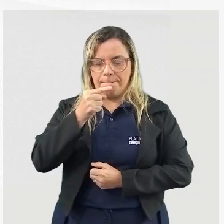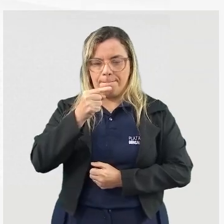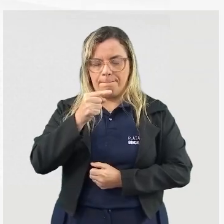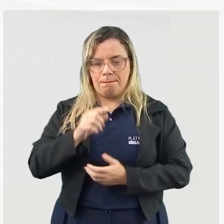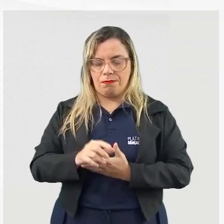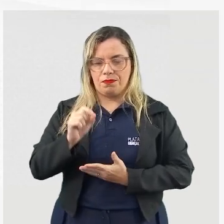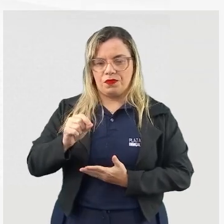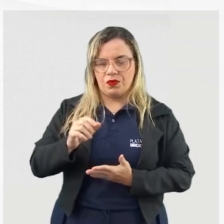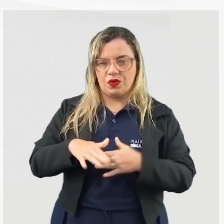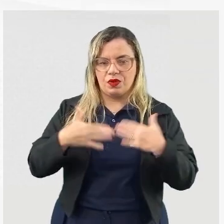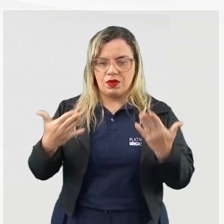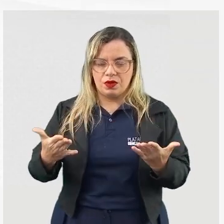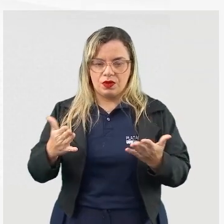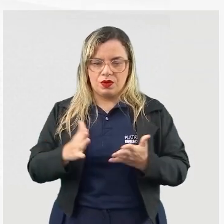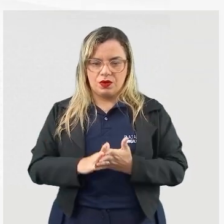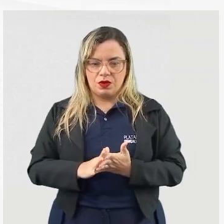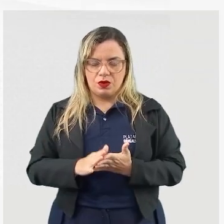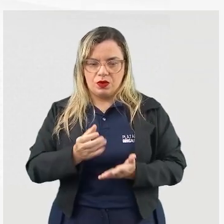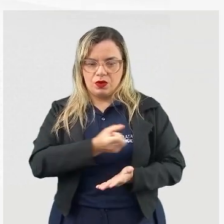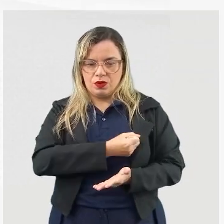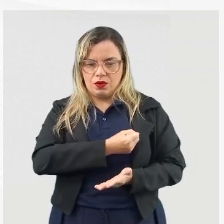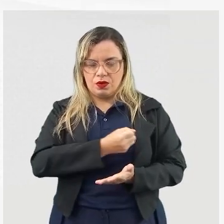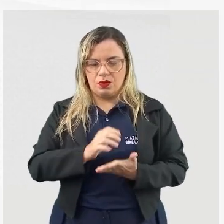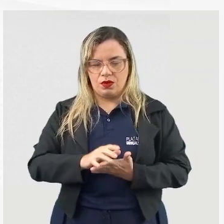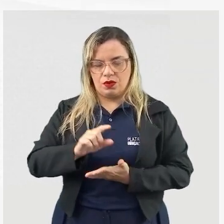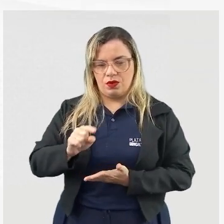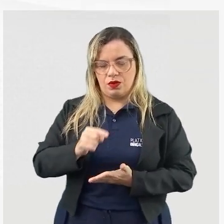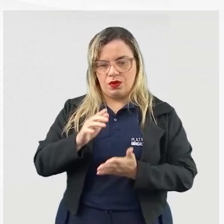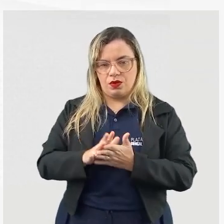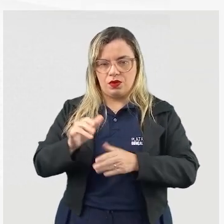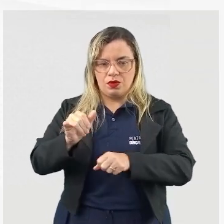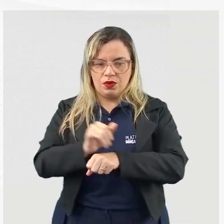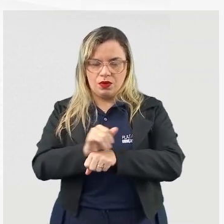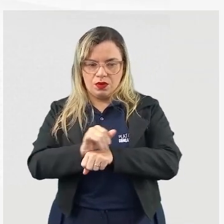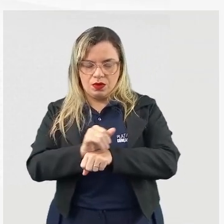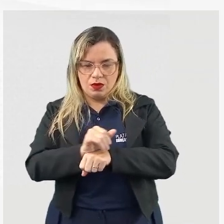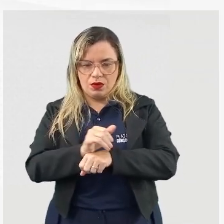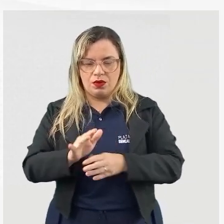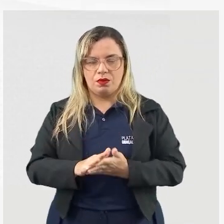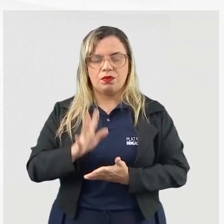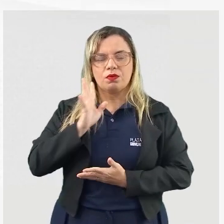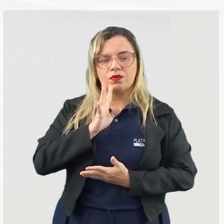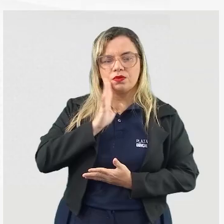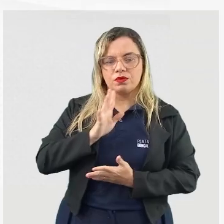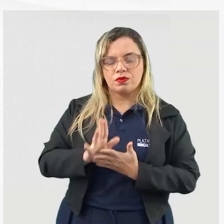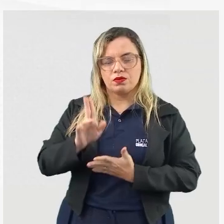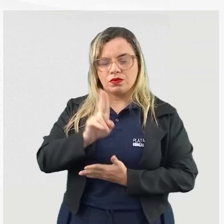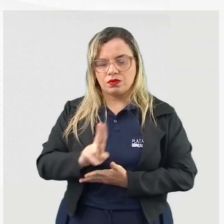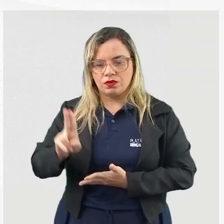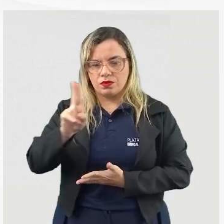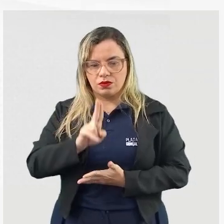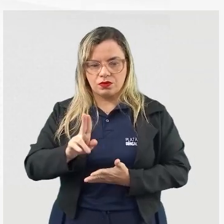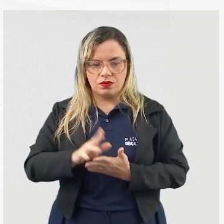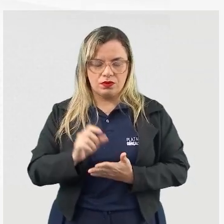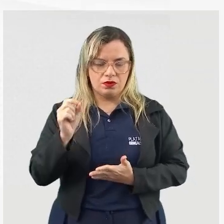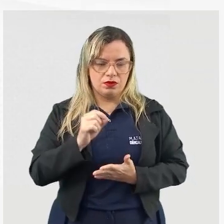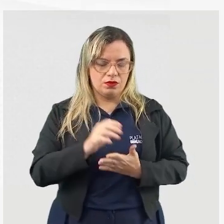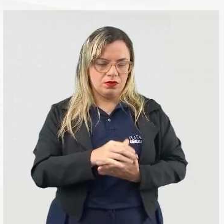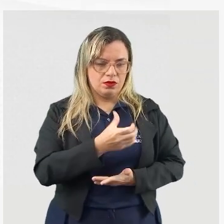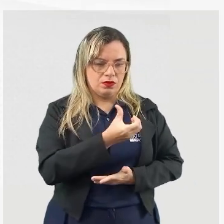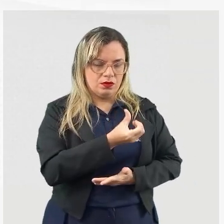Tá? Para não ficar com o número decimal. Tá? Uma estratégia. Aí, beleza, vamos pegar o